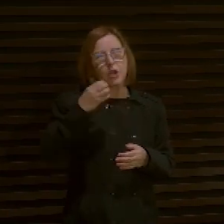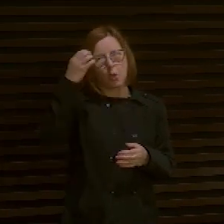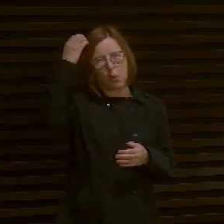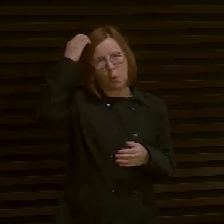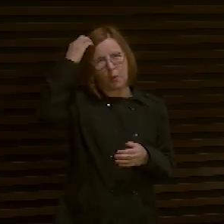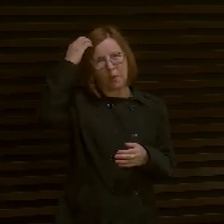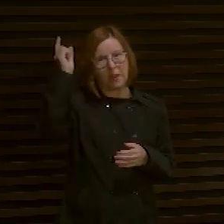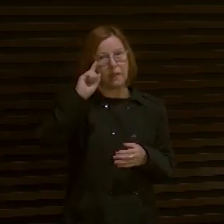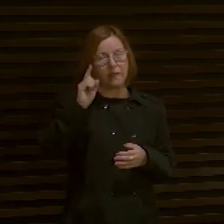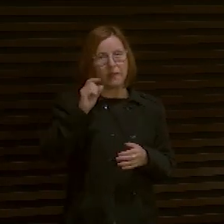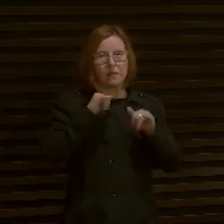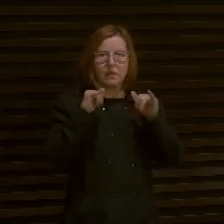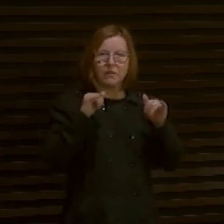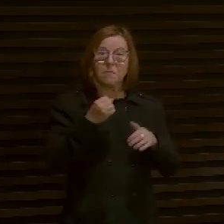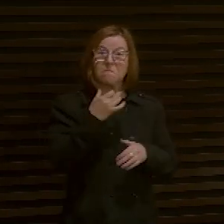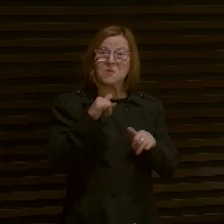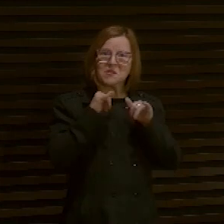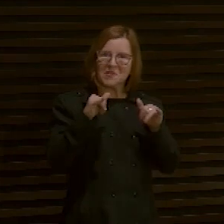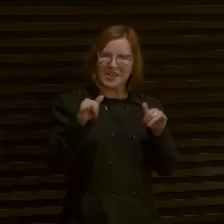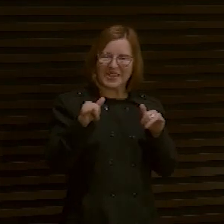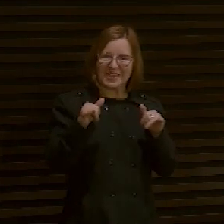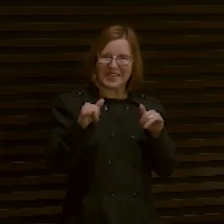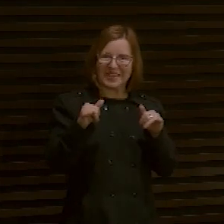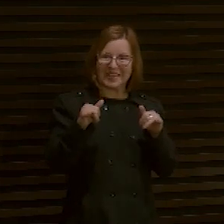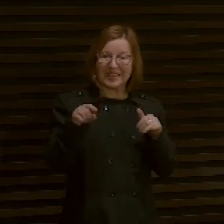anunciar a boa notícia dentro da cidade.